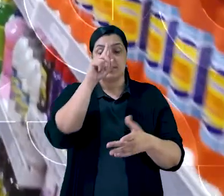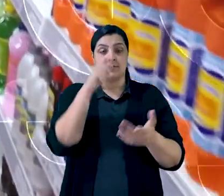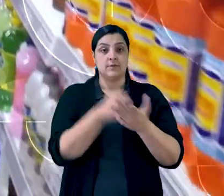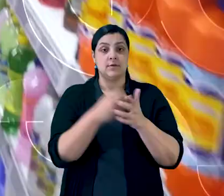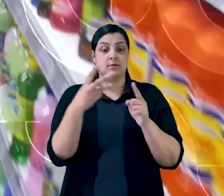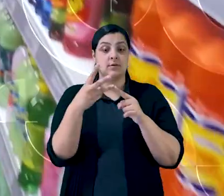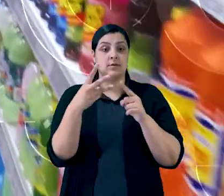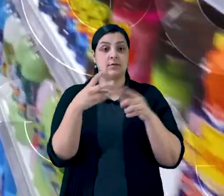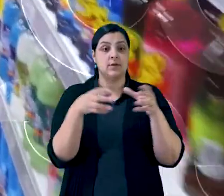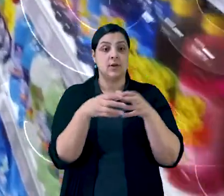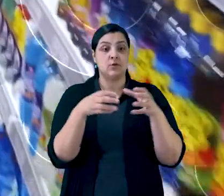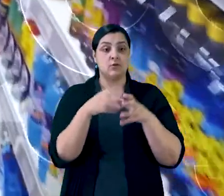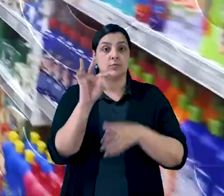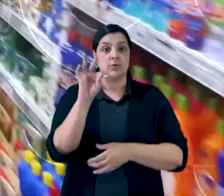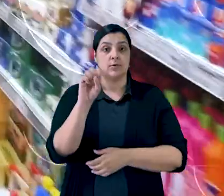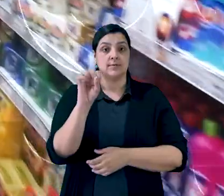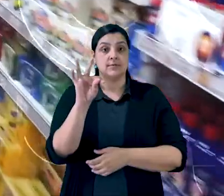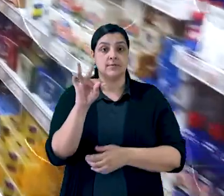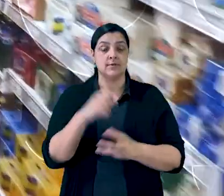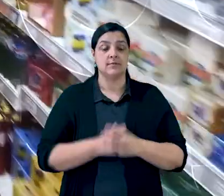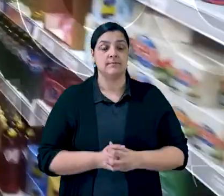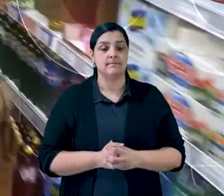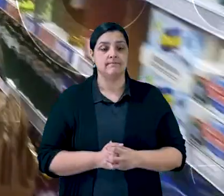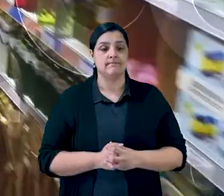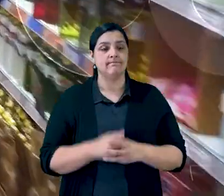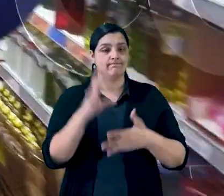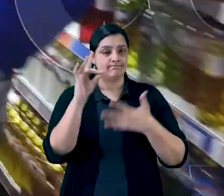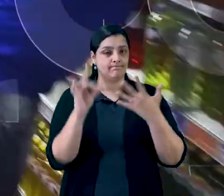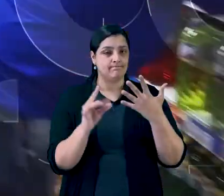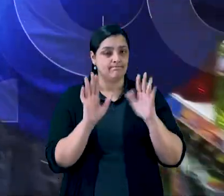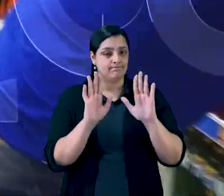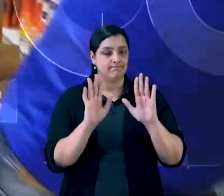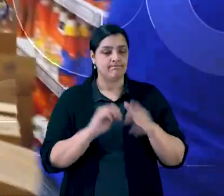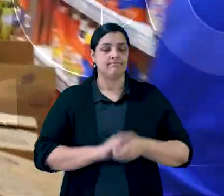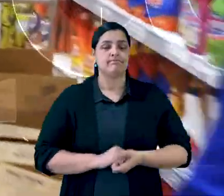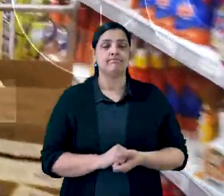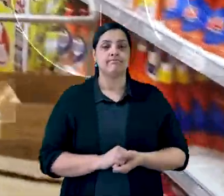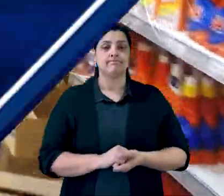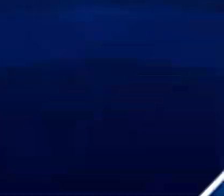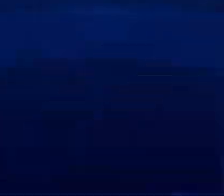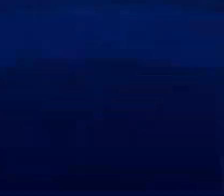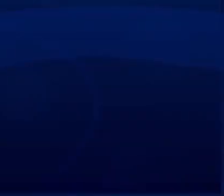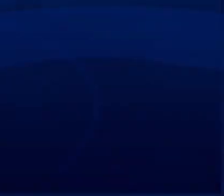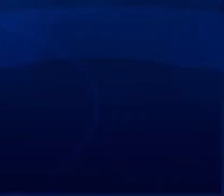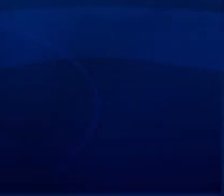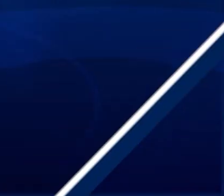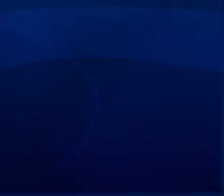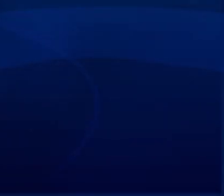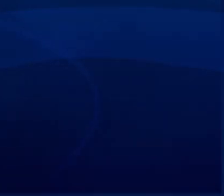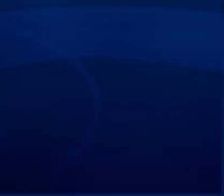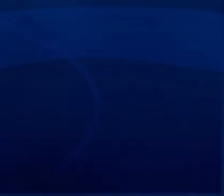de uma decisão da 3ª turma do Tribunal Superior do Trabalho. Mais detalhes daqui a pouco.